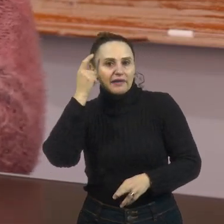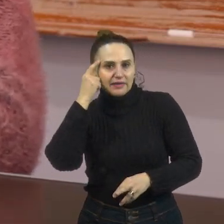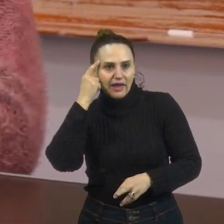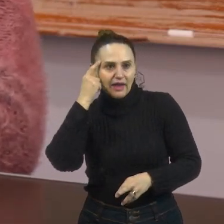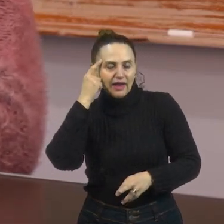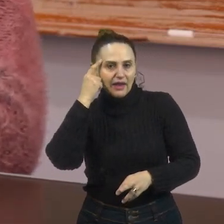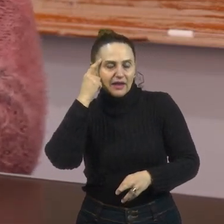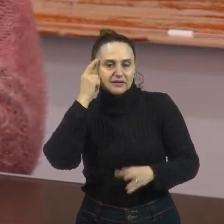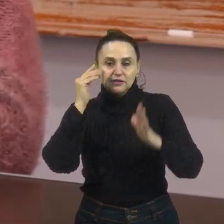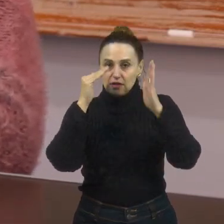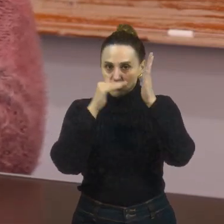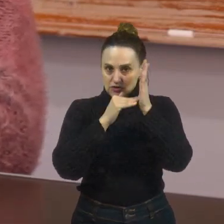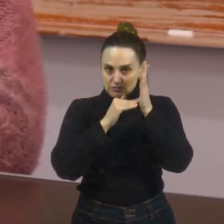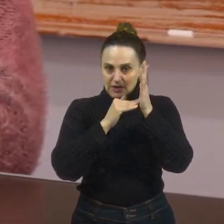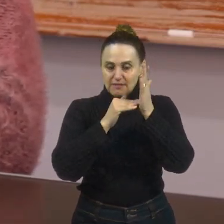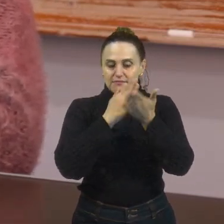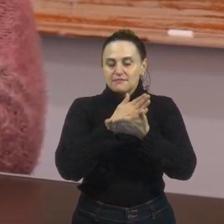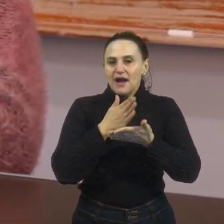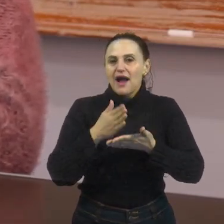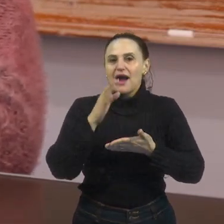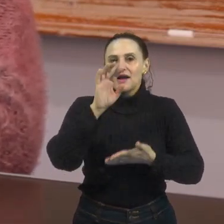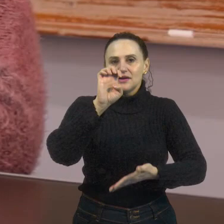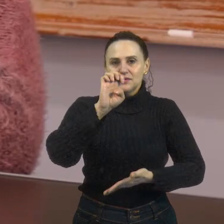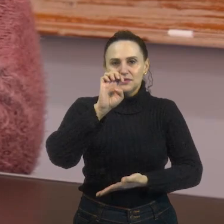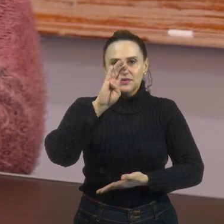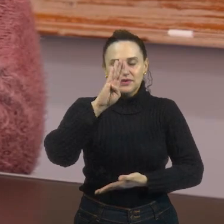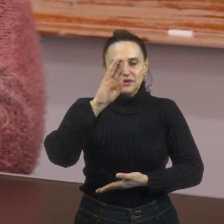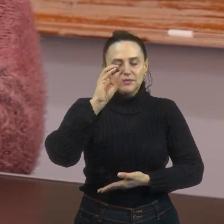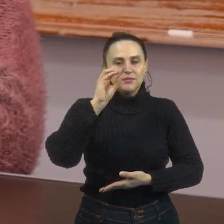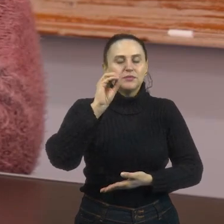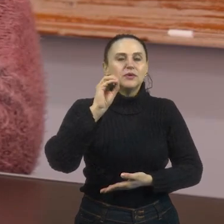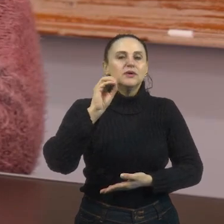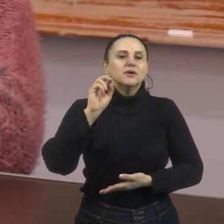parte do e-book é